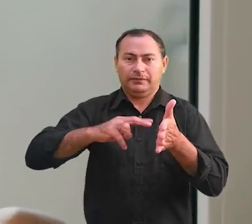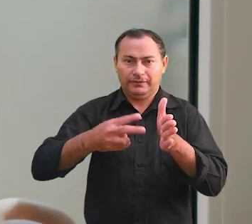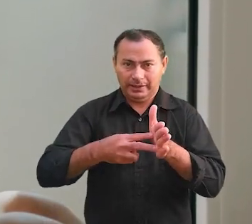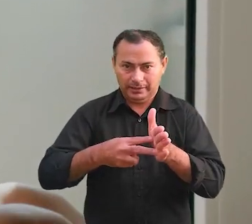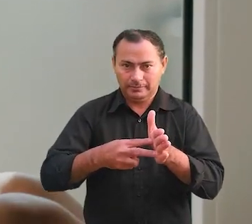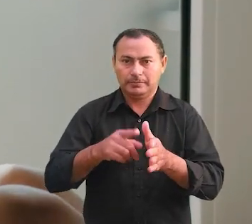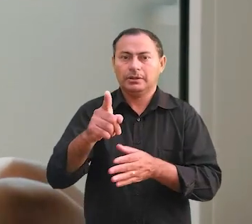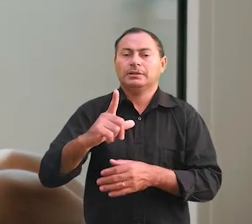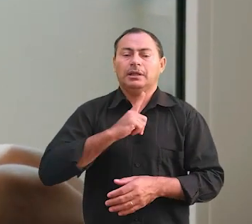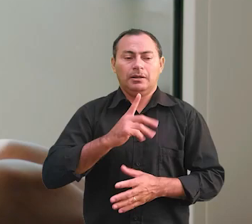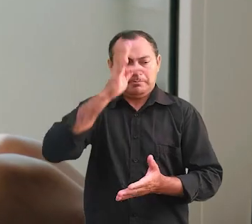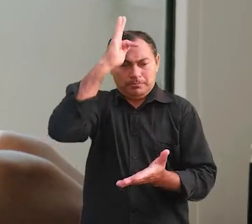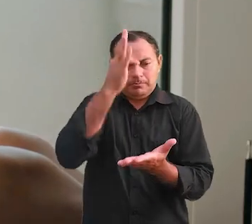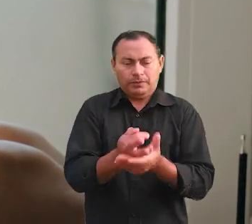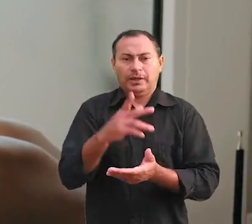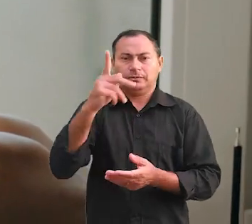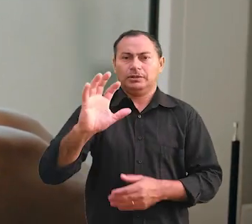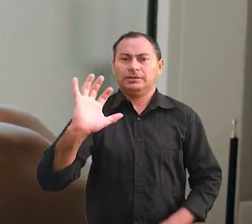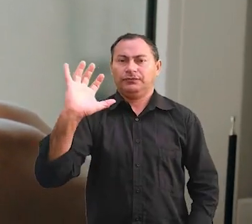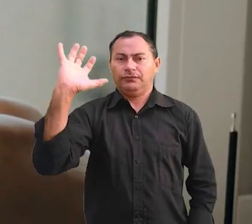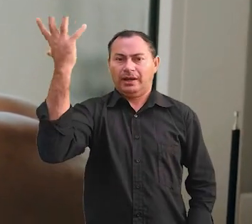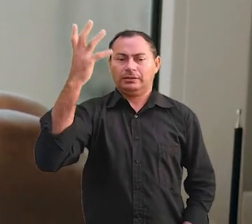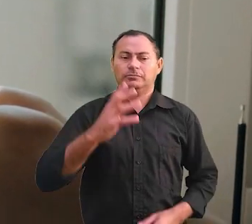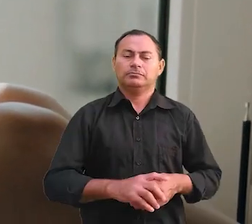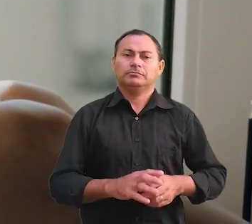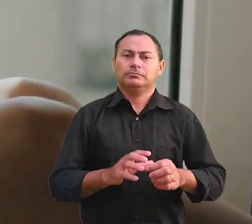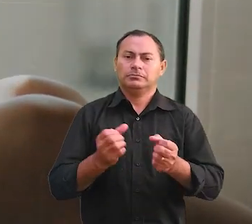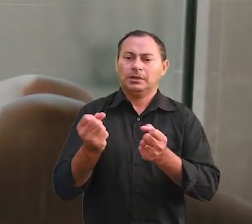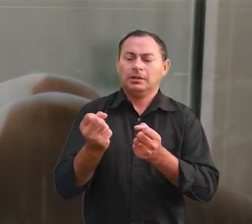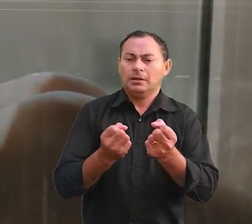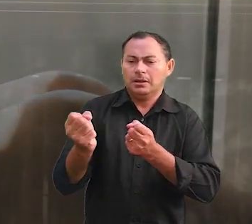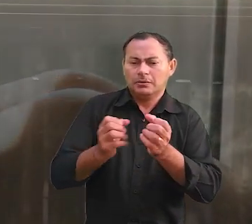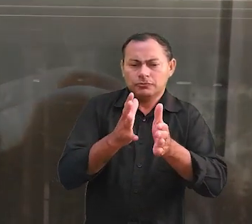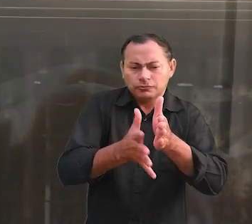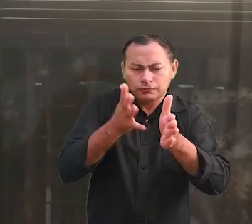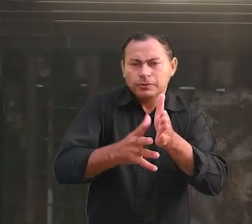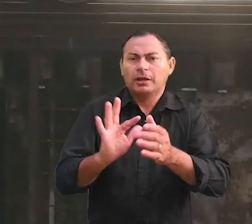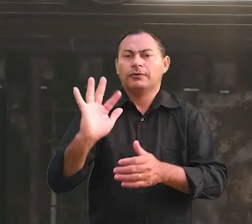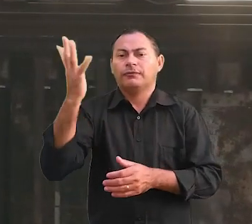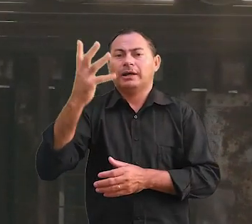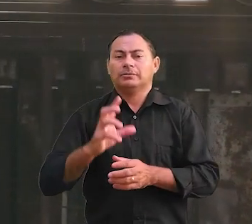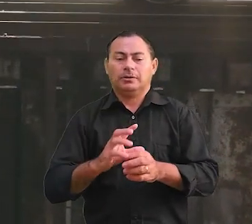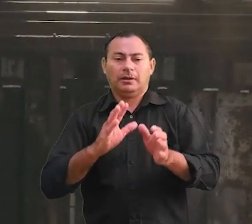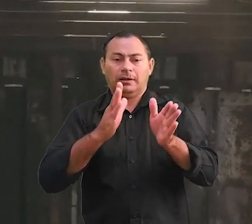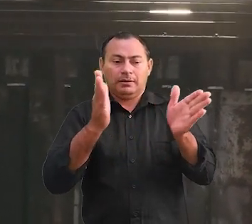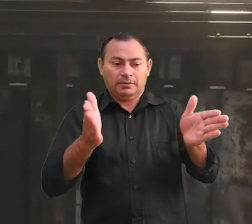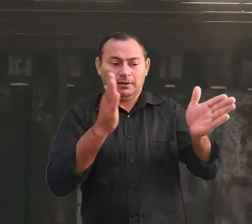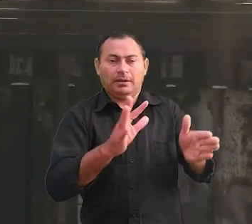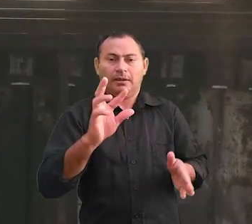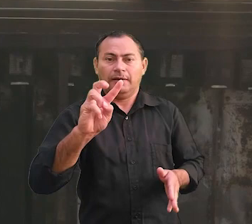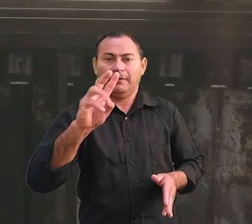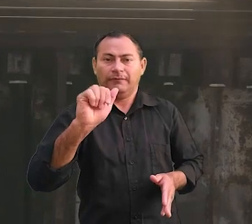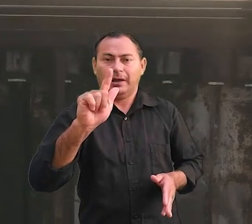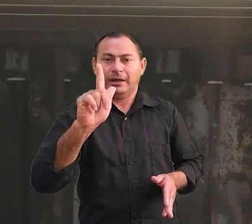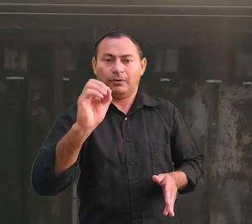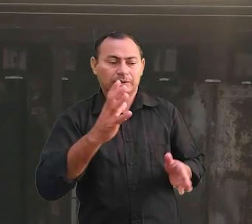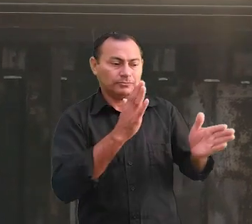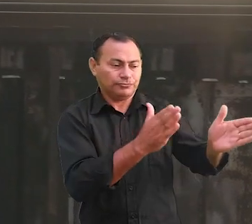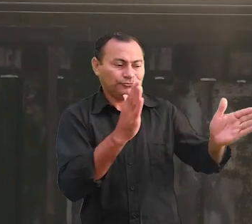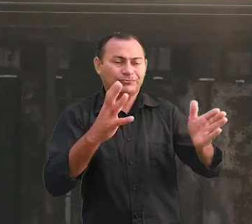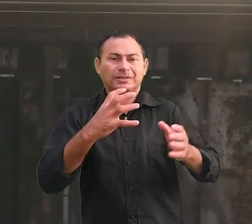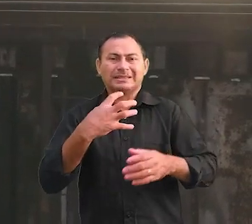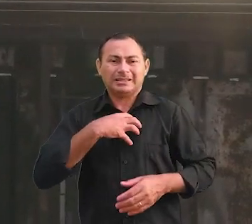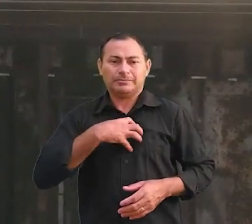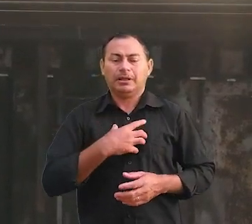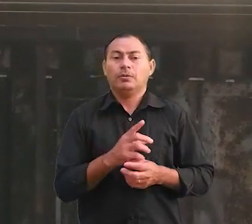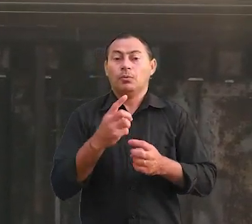realmente significa você ter a fé no seu Fábio A locomotiva desse trenzinho são os fatos e os vagões atrás delas são a